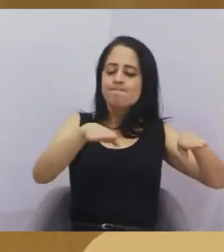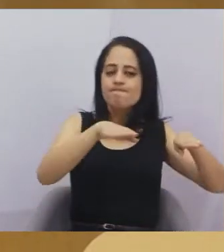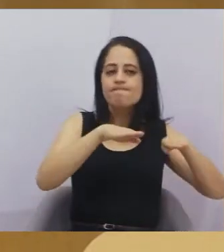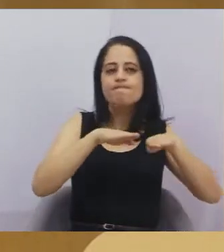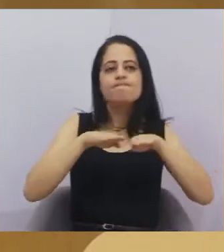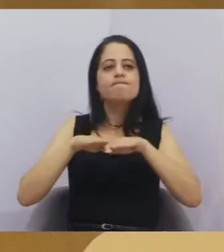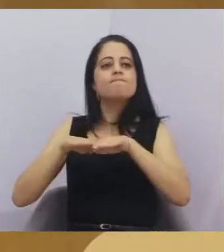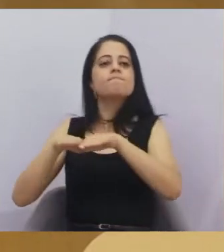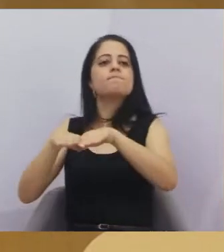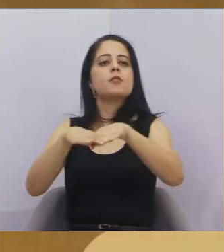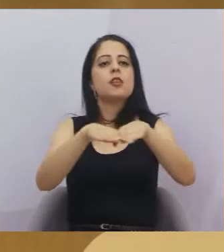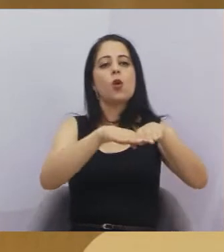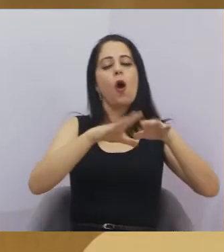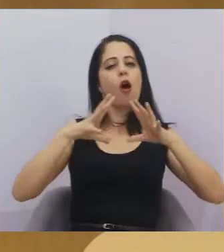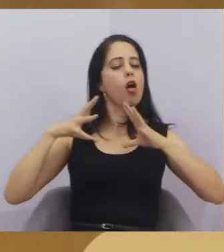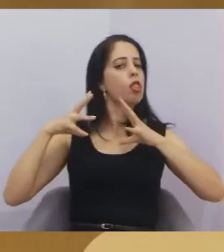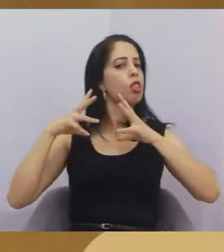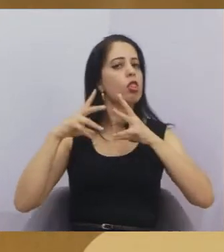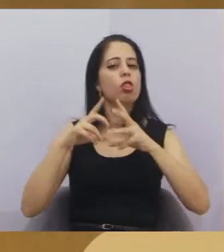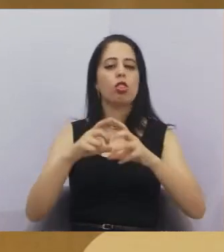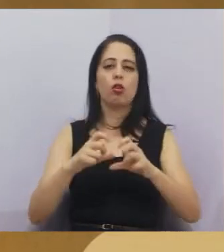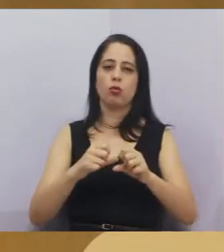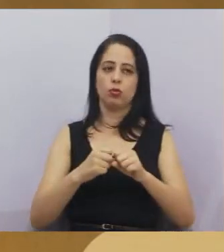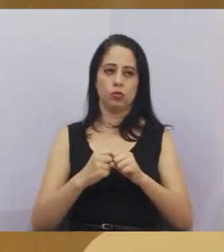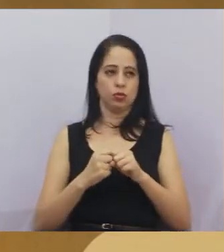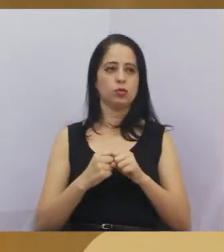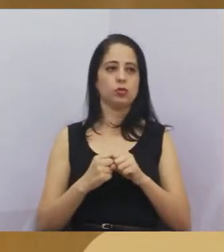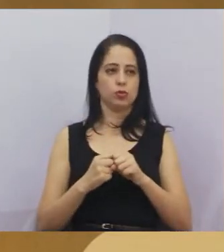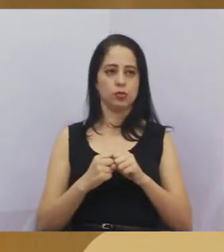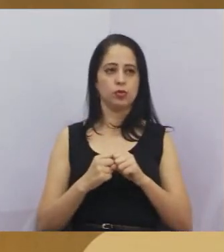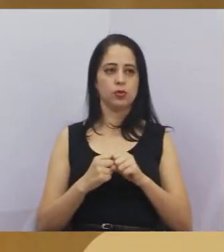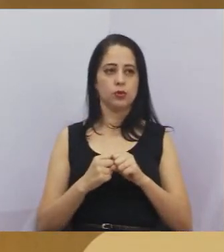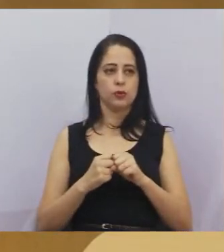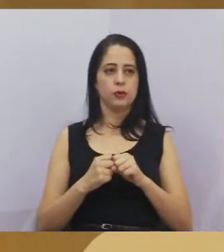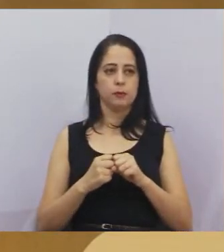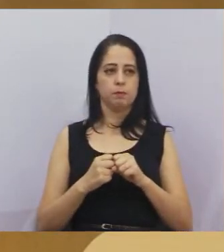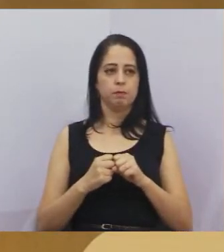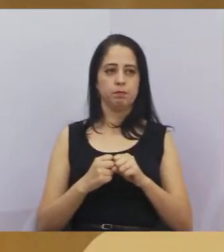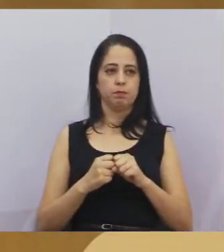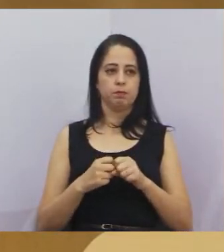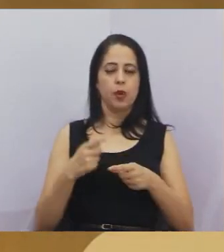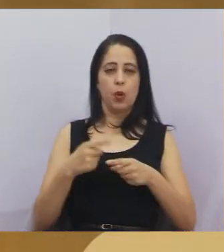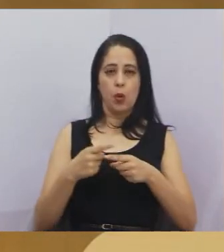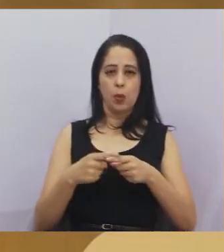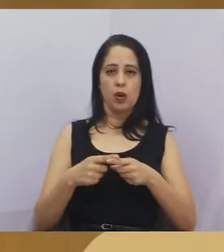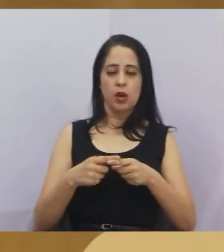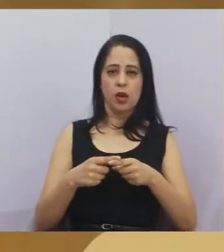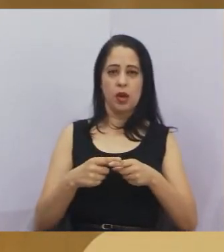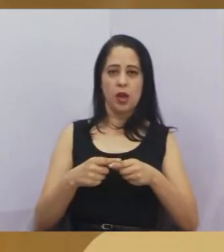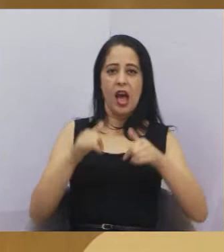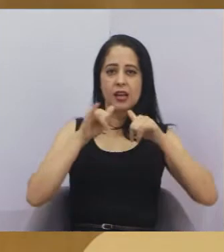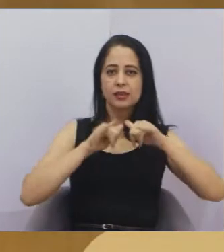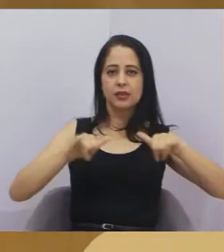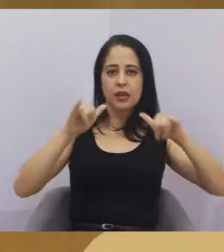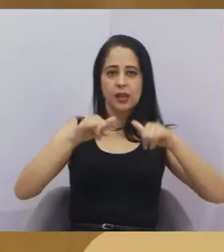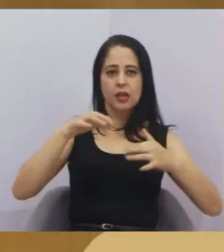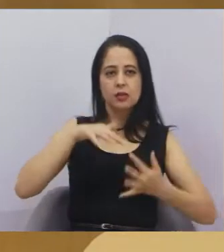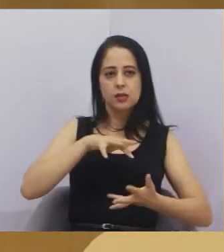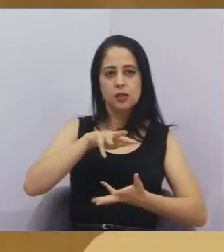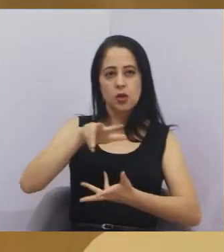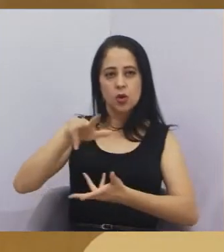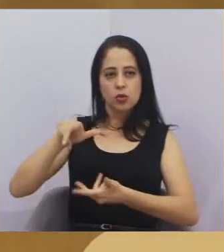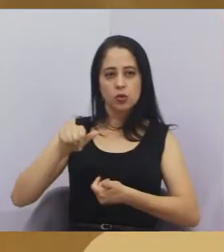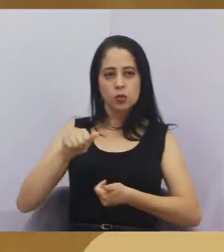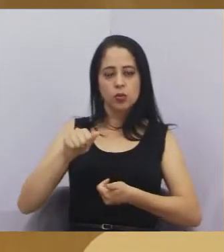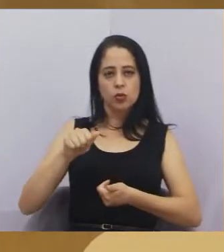a gente efetivamente garanta o que a Declaração Universal dos Direitos do Homem traduz: os homens